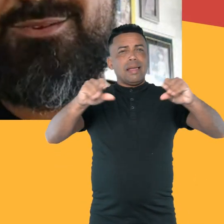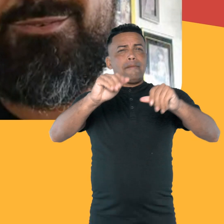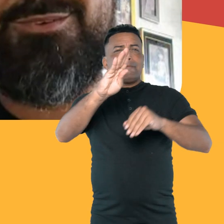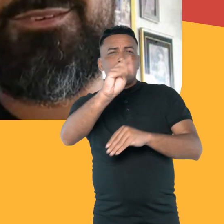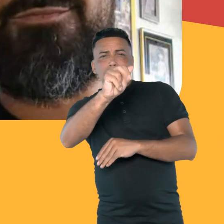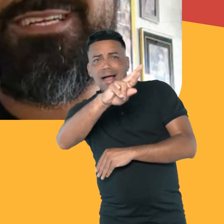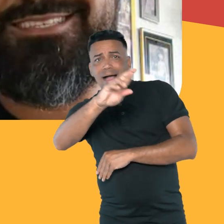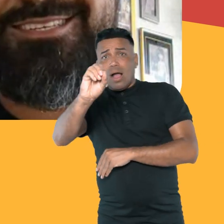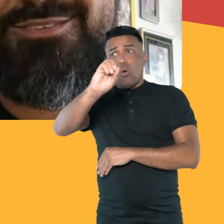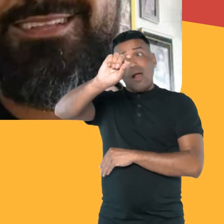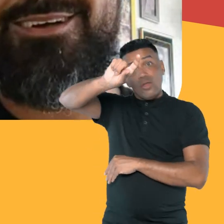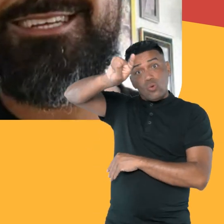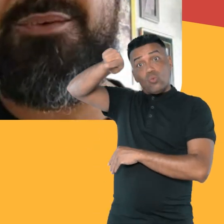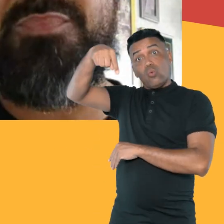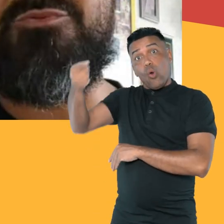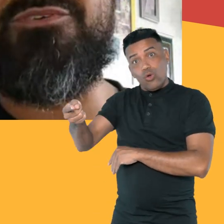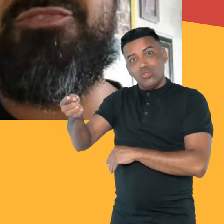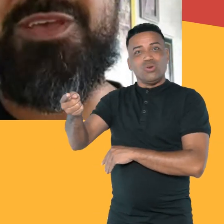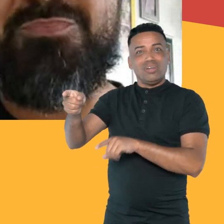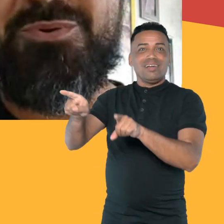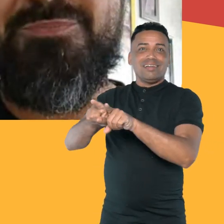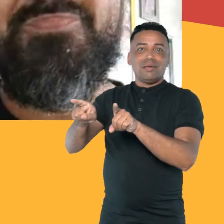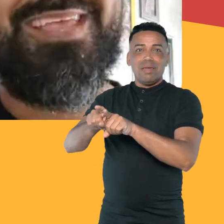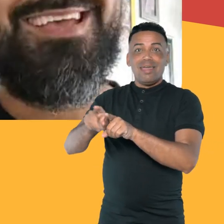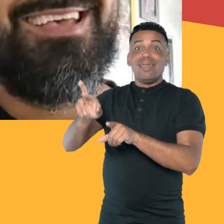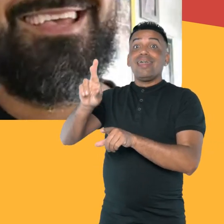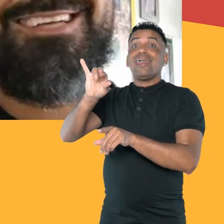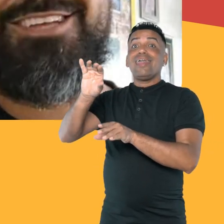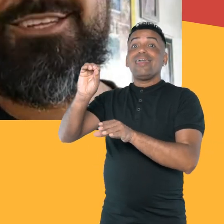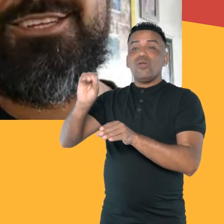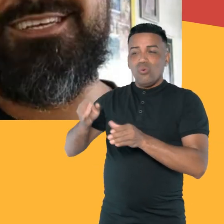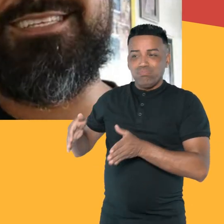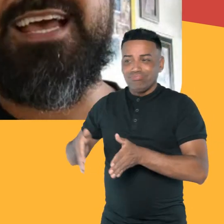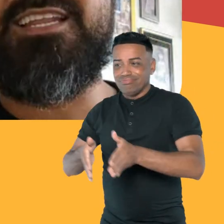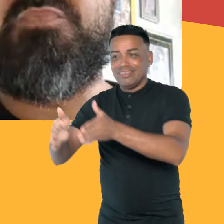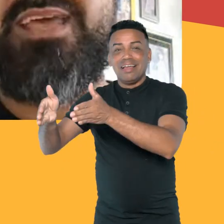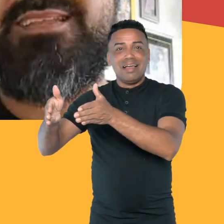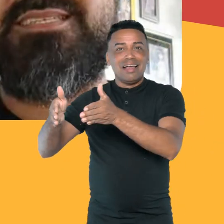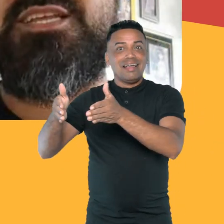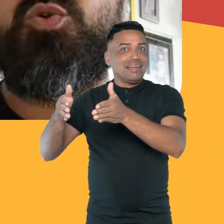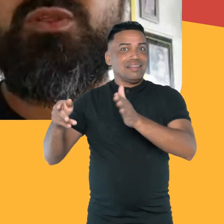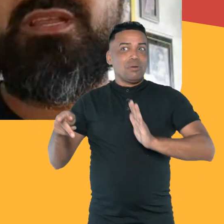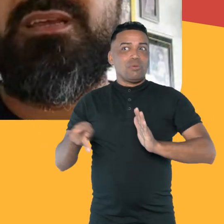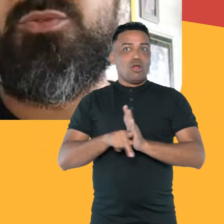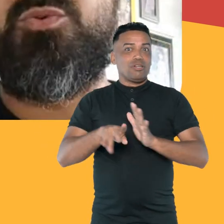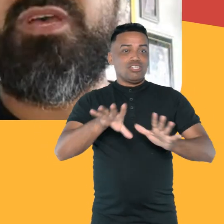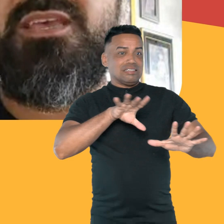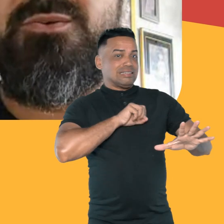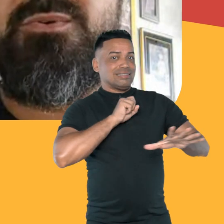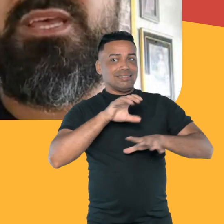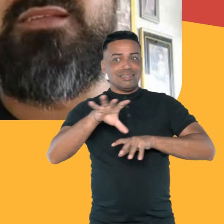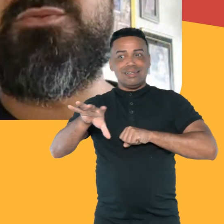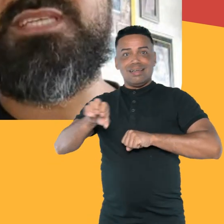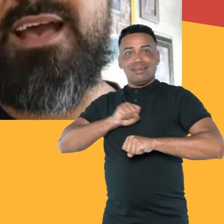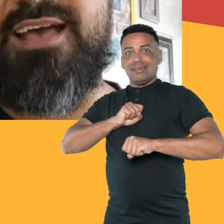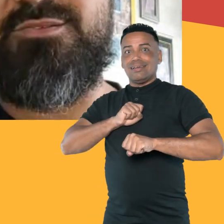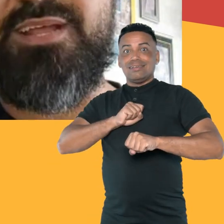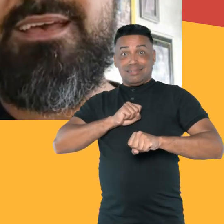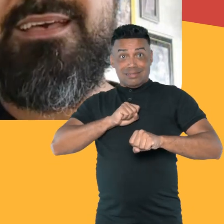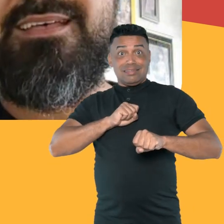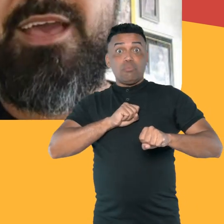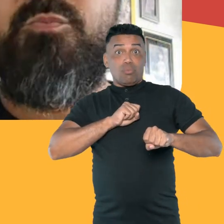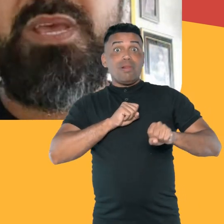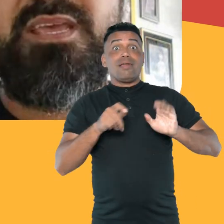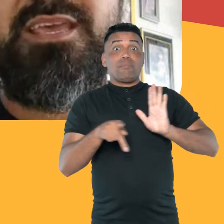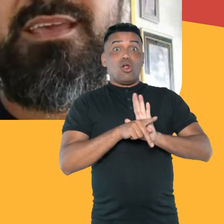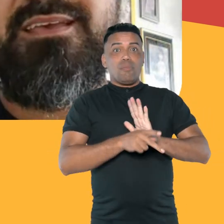pé dentro do Rio São Francisco. Então a gente é meio anfíbio e a gente se alimenta, se nutre do rio e do cerrado,